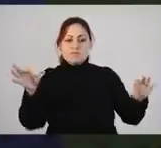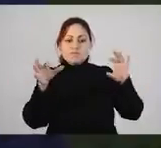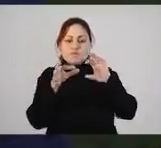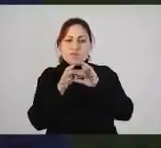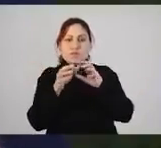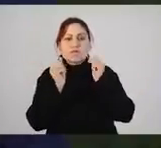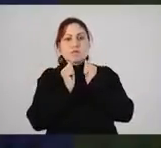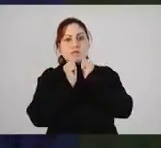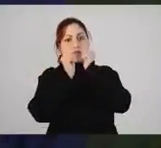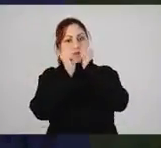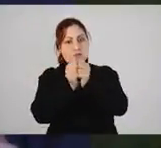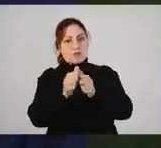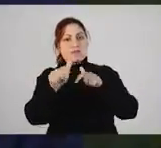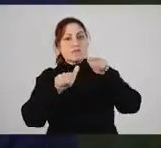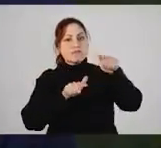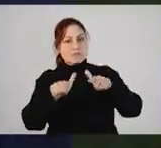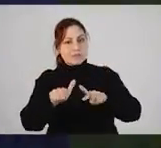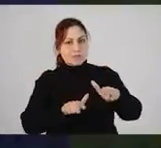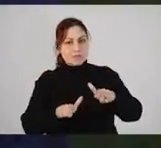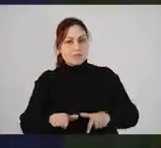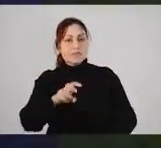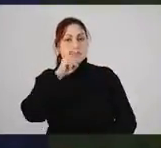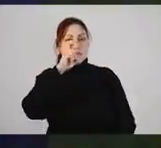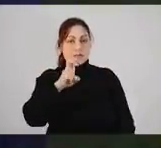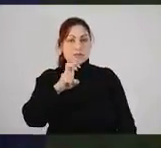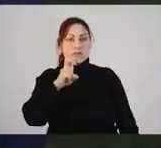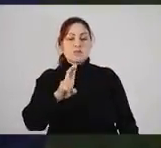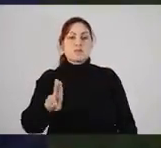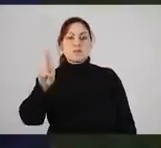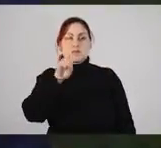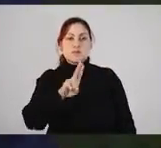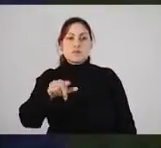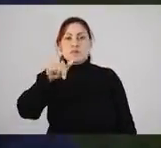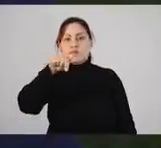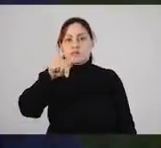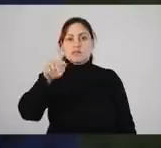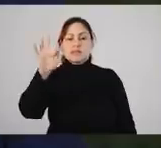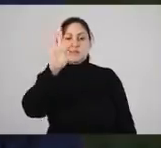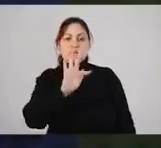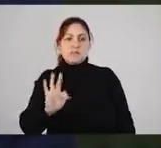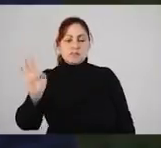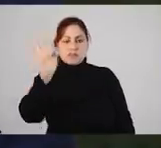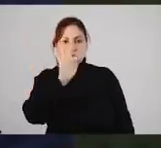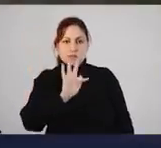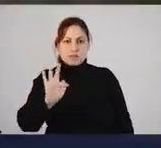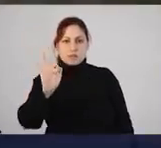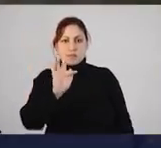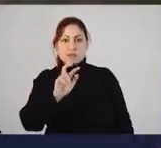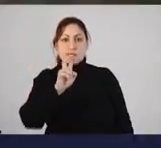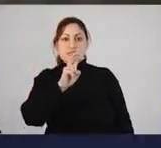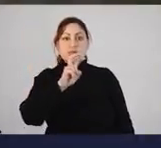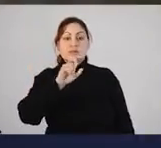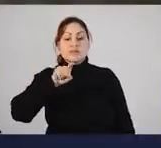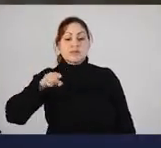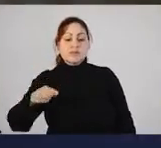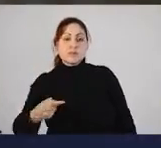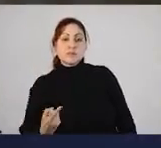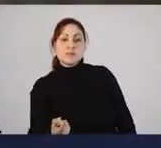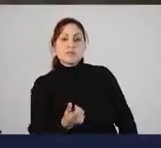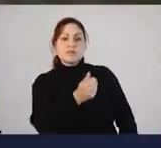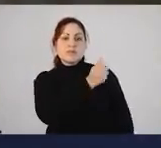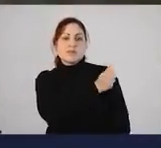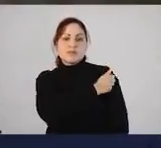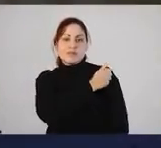cidade, integrando a nossa prefeitura com as nossas 5 universidades, 7 faculdades. São mais de 50